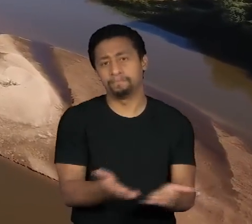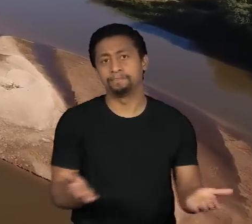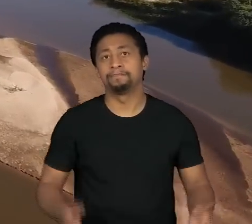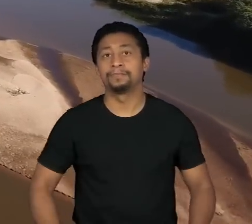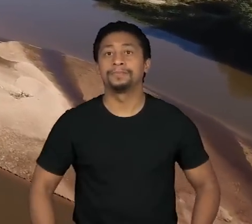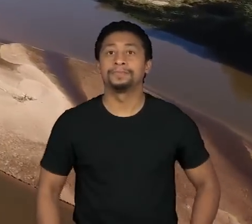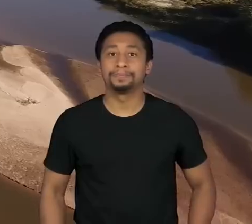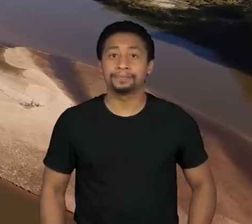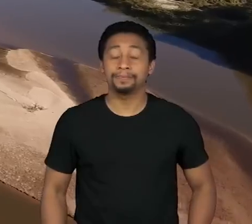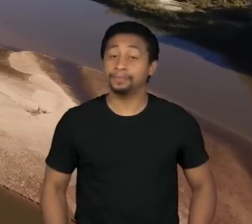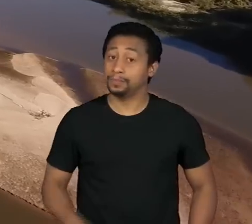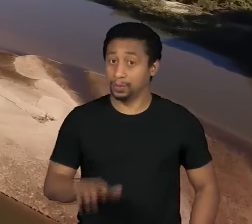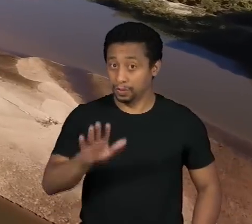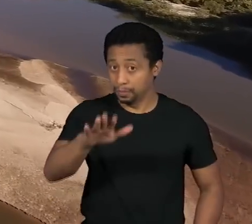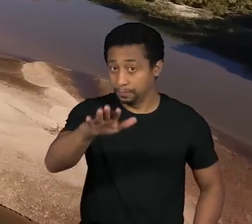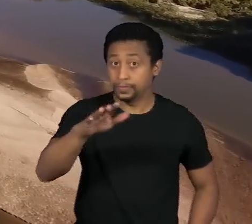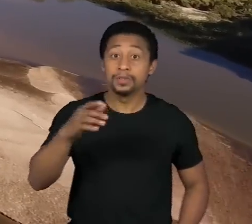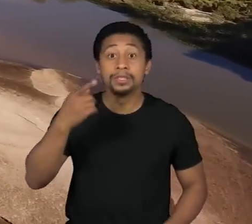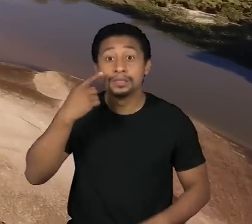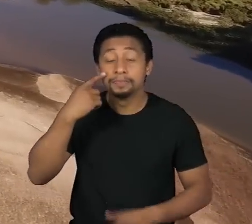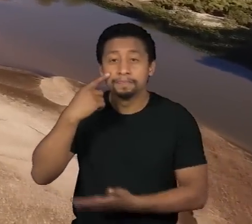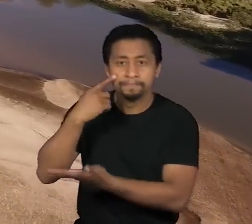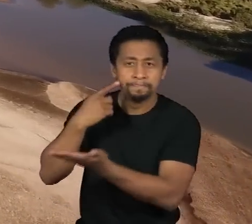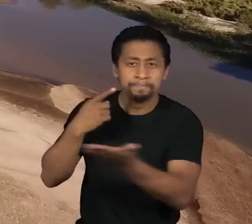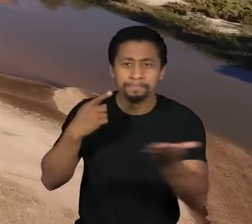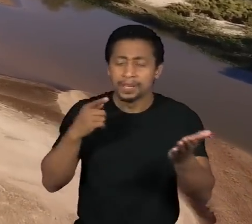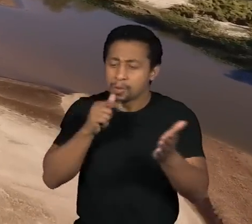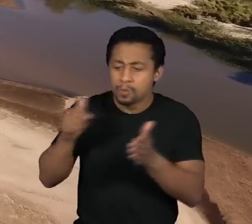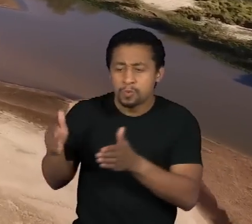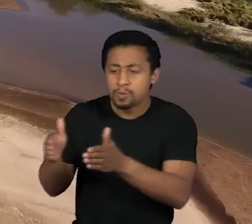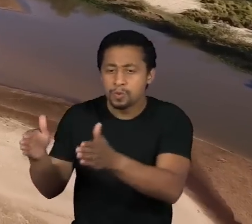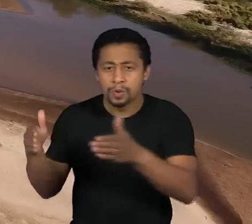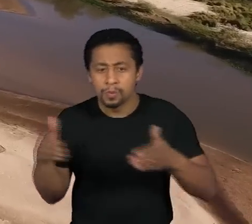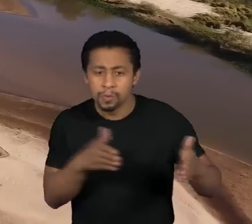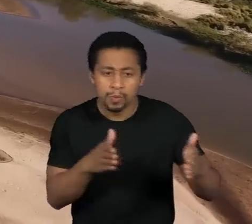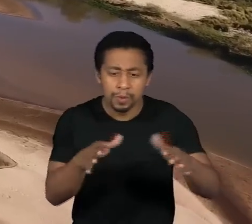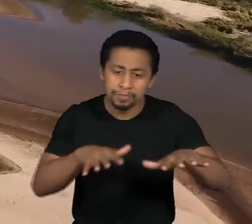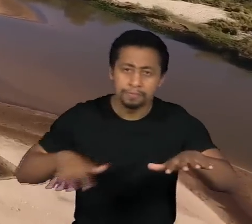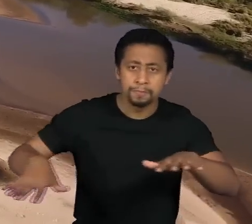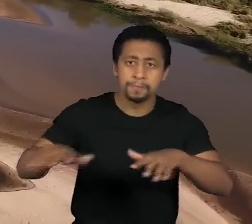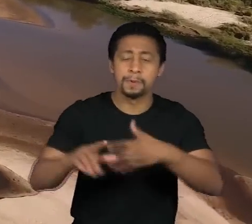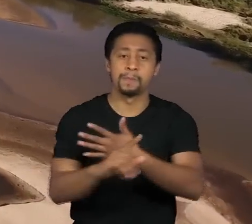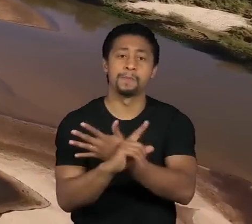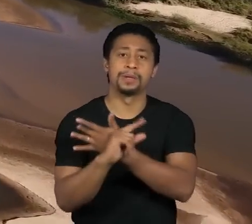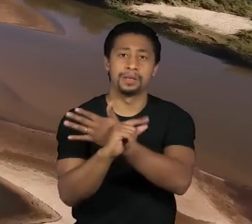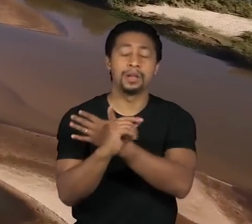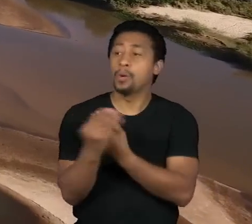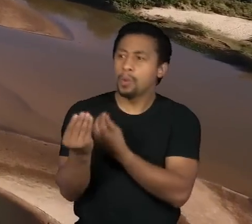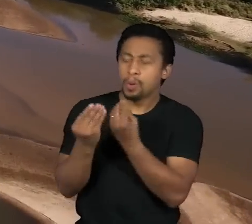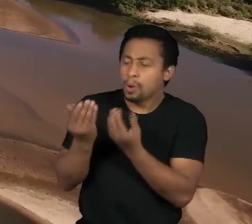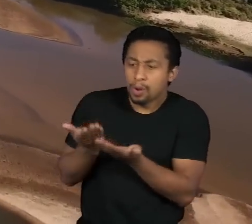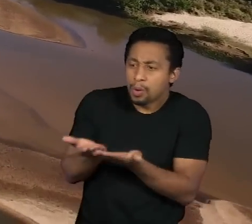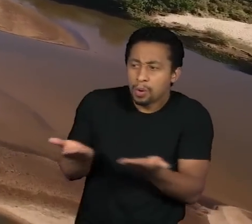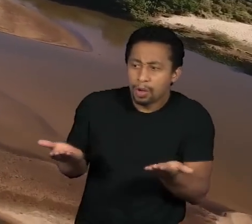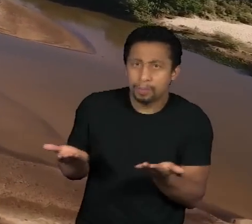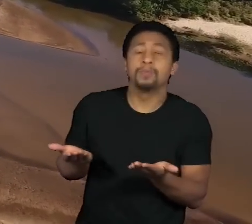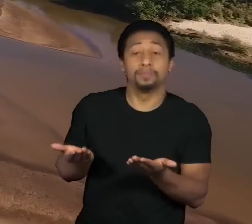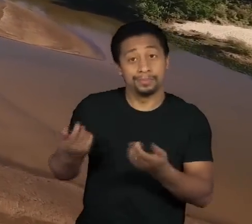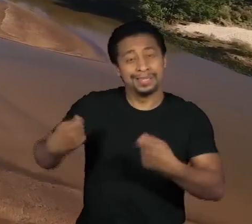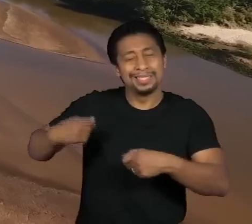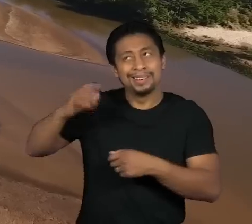Para entender a complexidade dos rios do Pantanal, é preciso compreender sua formação ao longo de milhões de